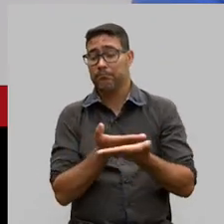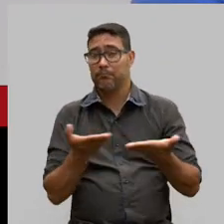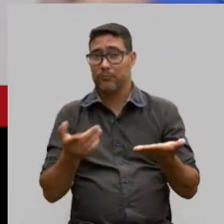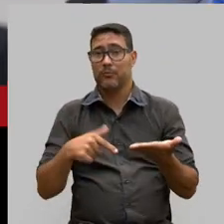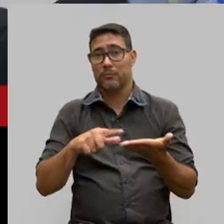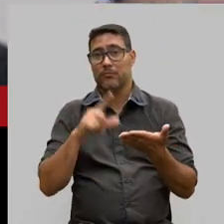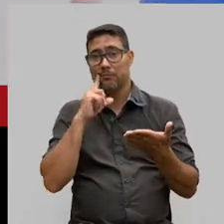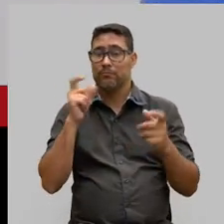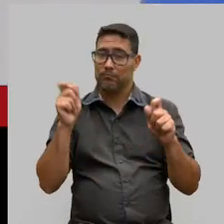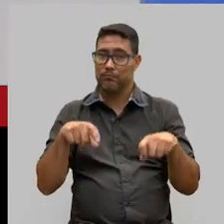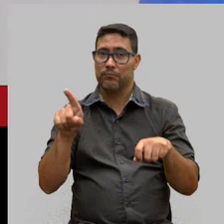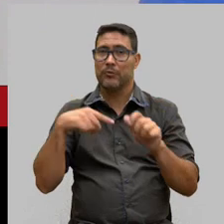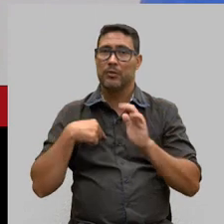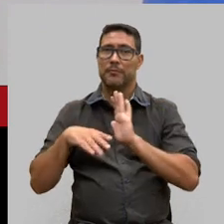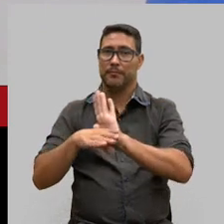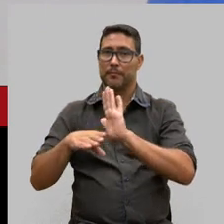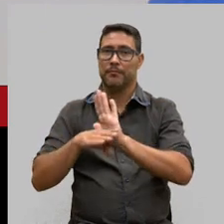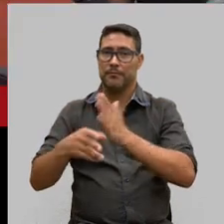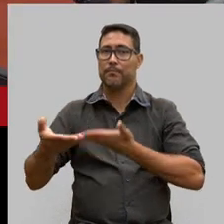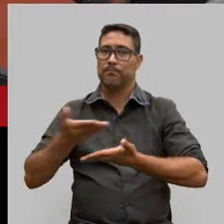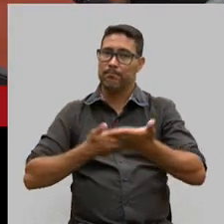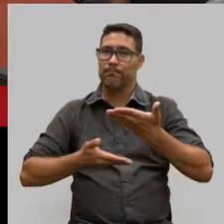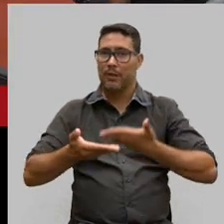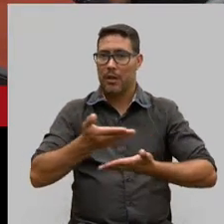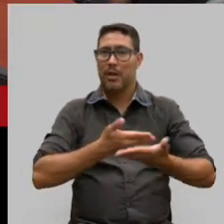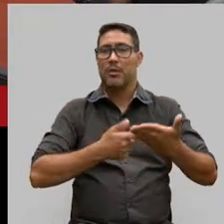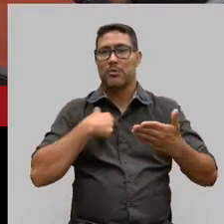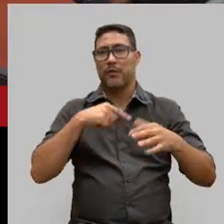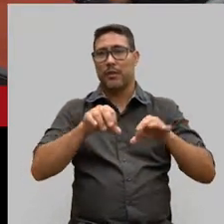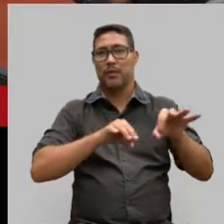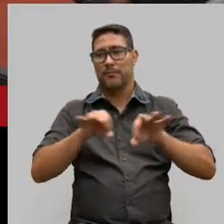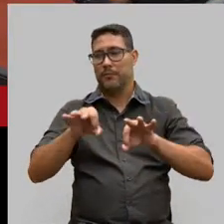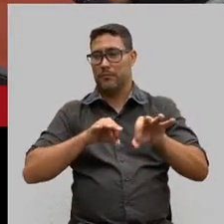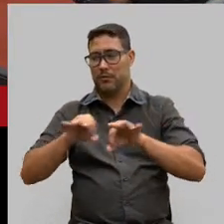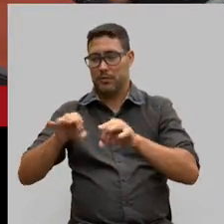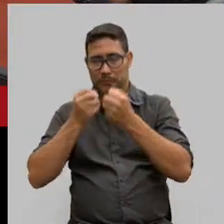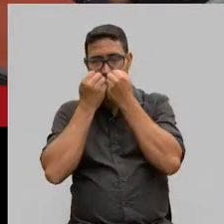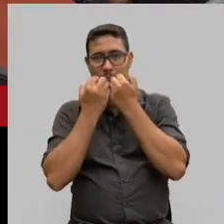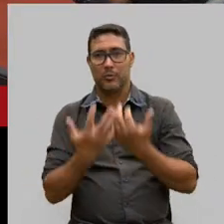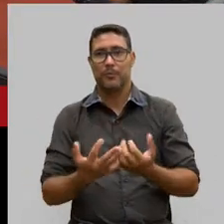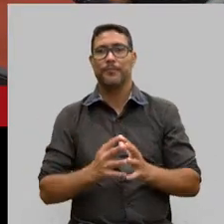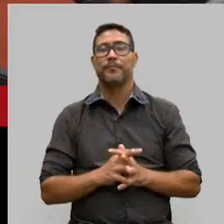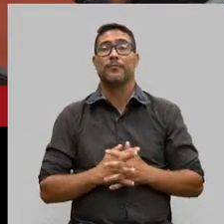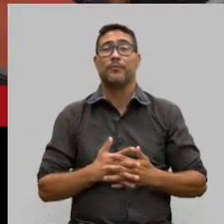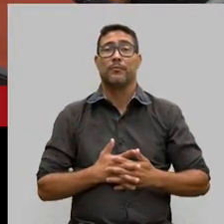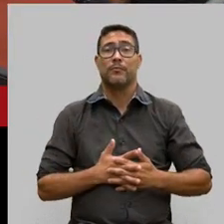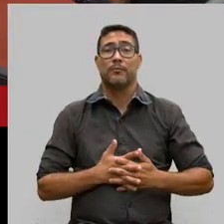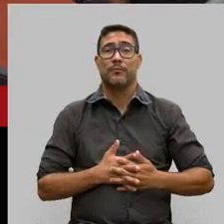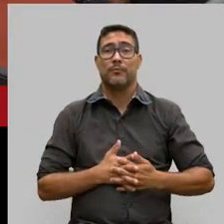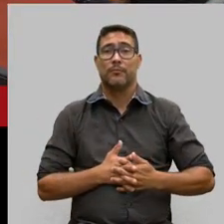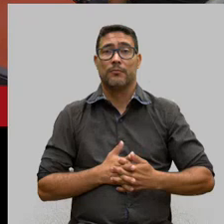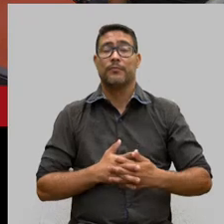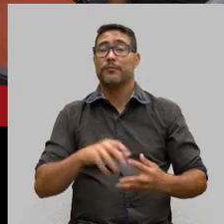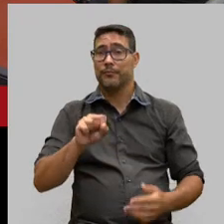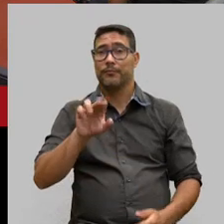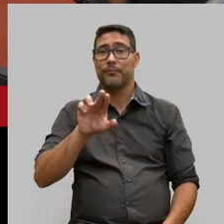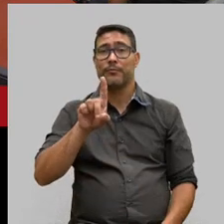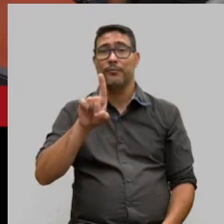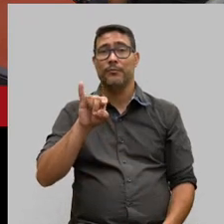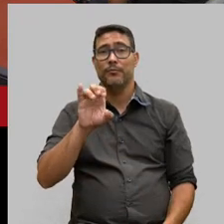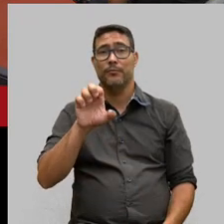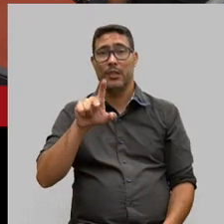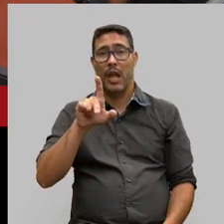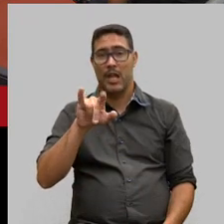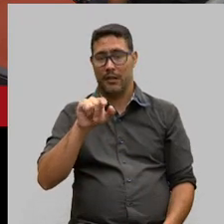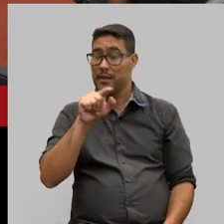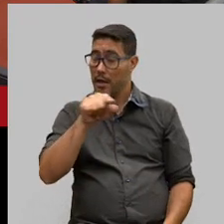essa conversa então a gente ajuda né Anderson fazer essa essa articulação muito bom a audiência é para isso viu para vocês conhecer as pessoas serviço